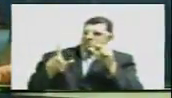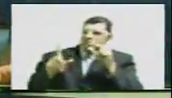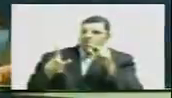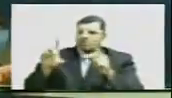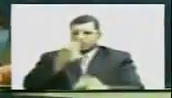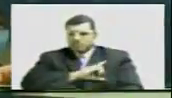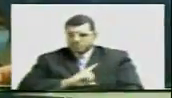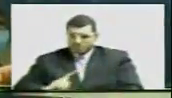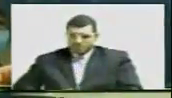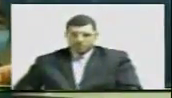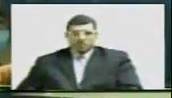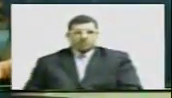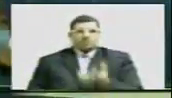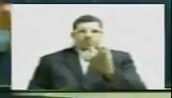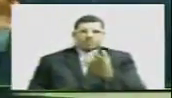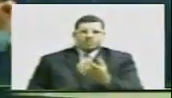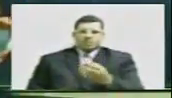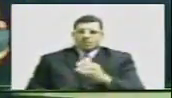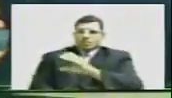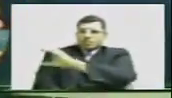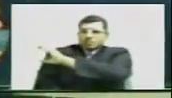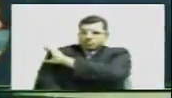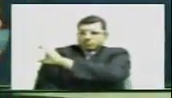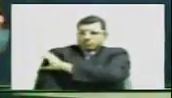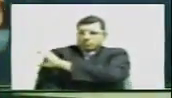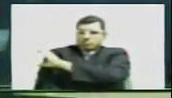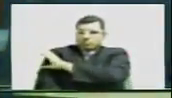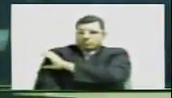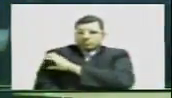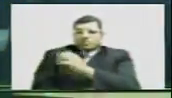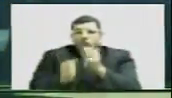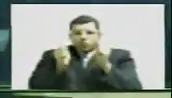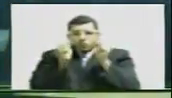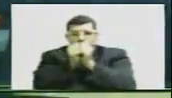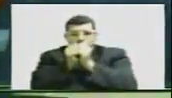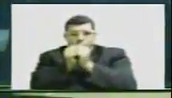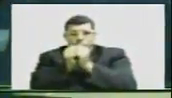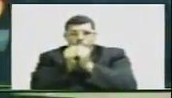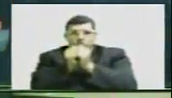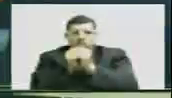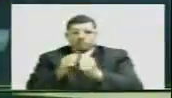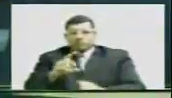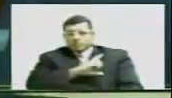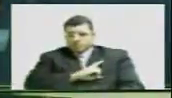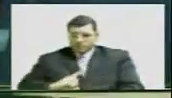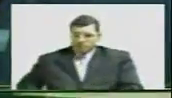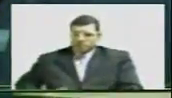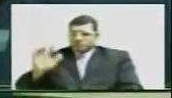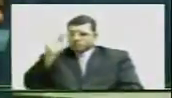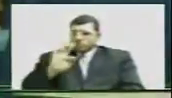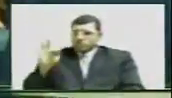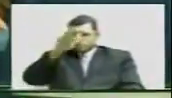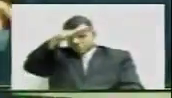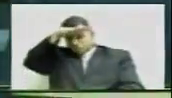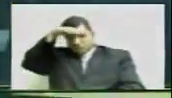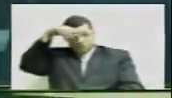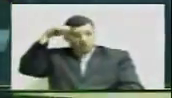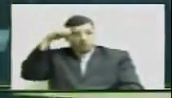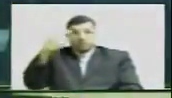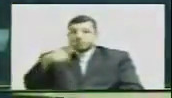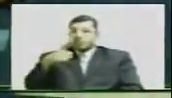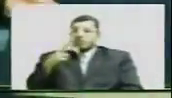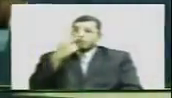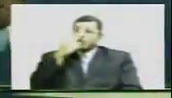deputado Orlando Cidade, que a comissão reúna e os deputados federais do Amazonas